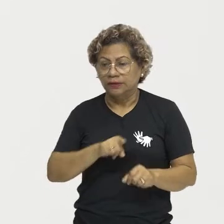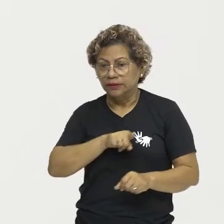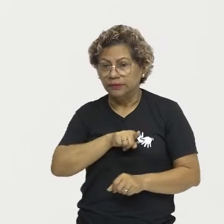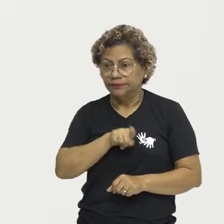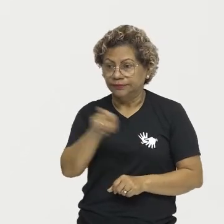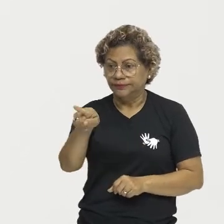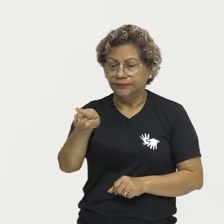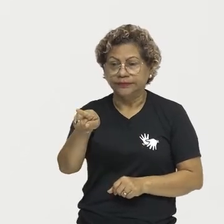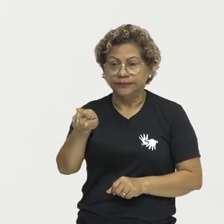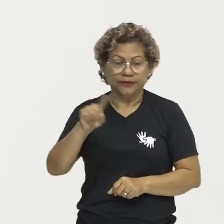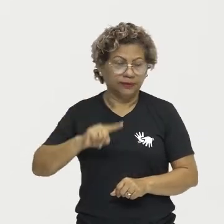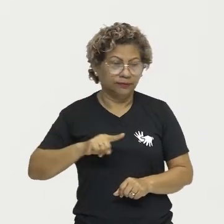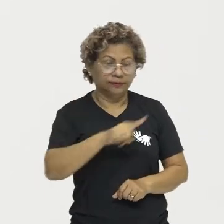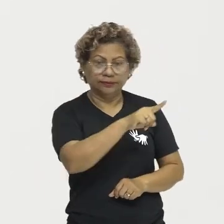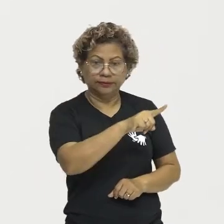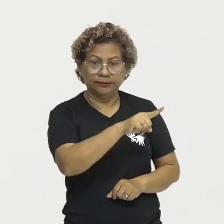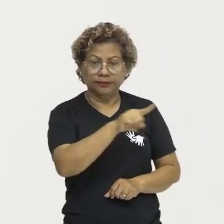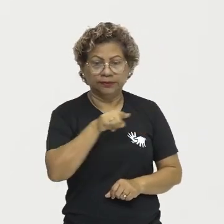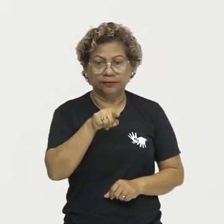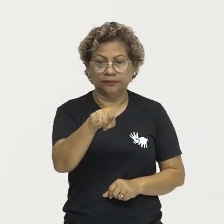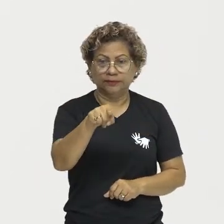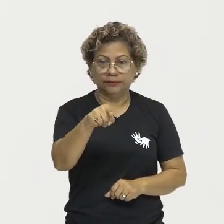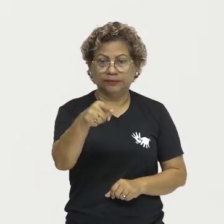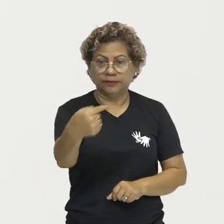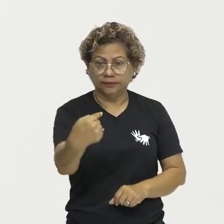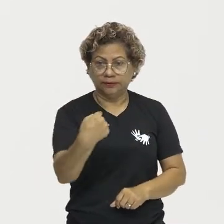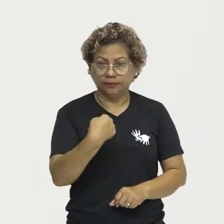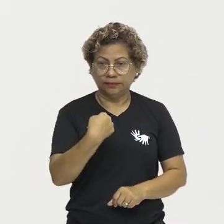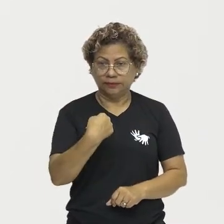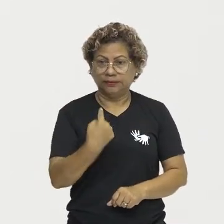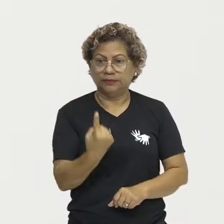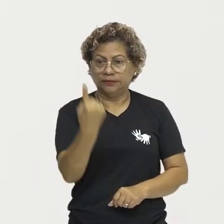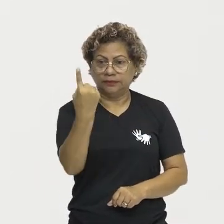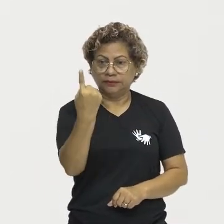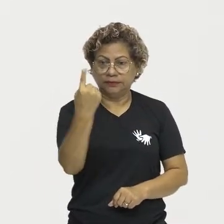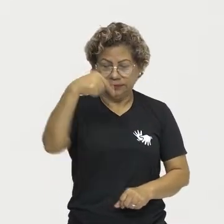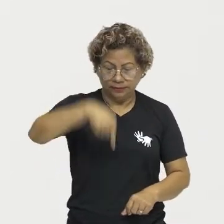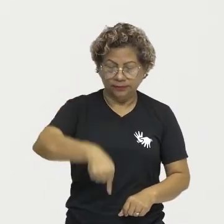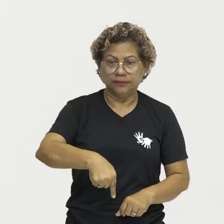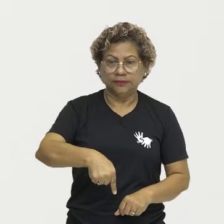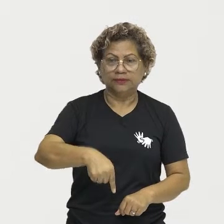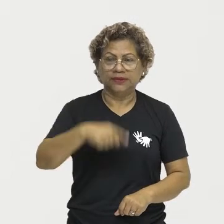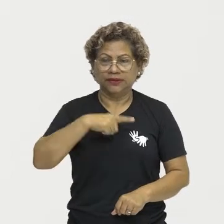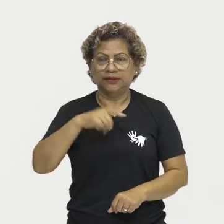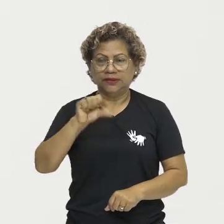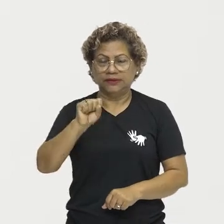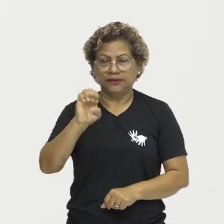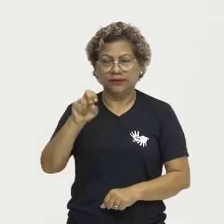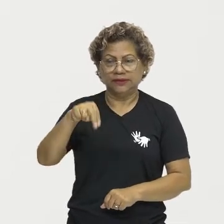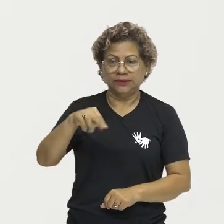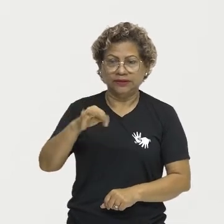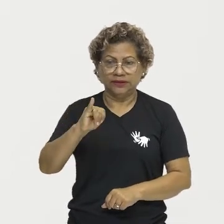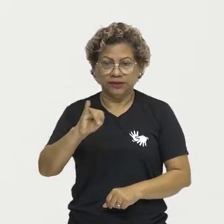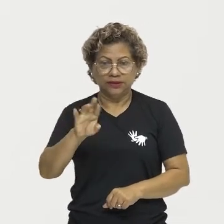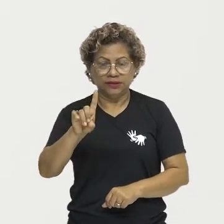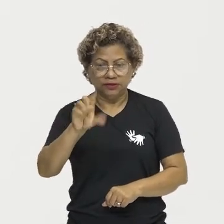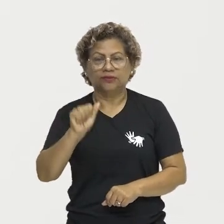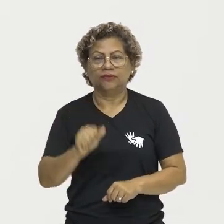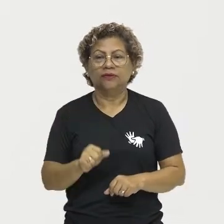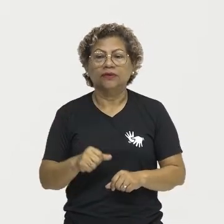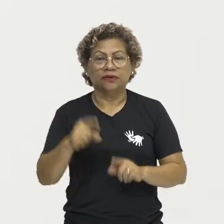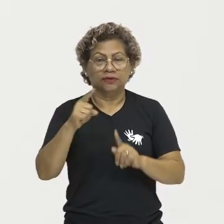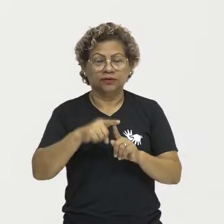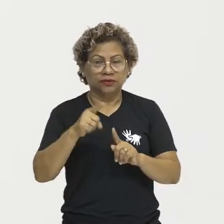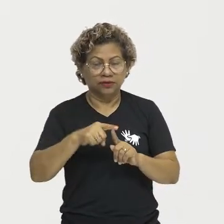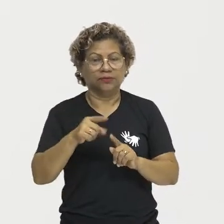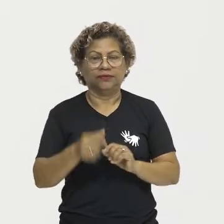uma direção, essa seta aponta para algum lugar, portanto, tem um sentido, e o módulo é o tamanho da seta. No